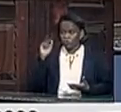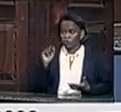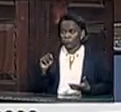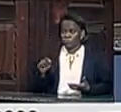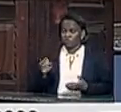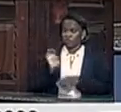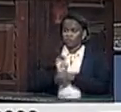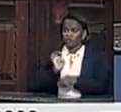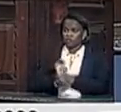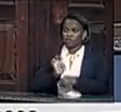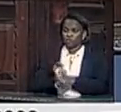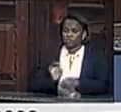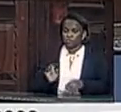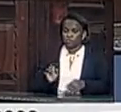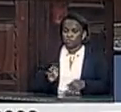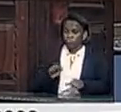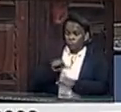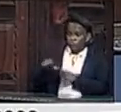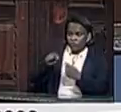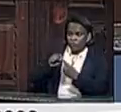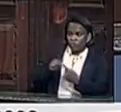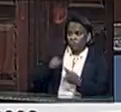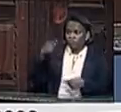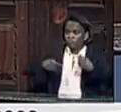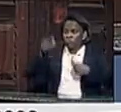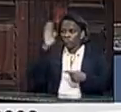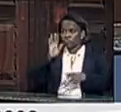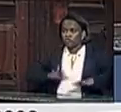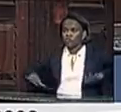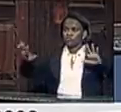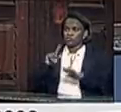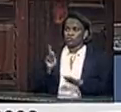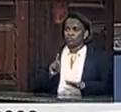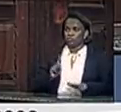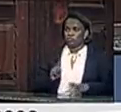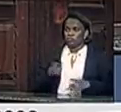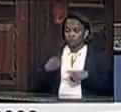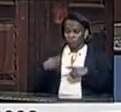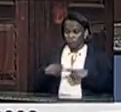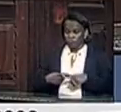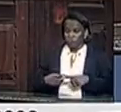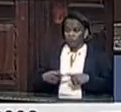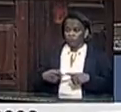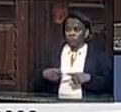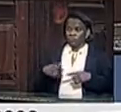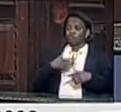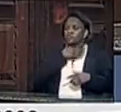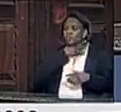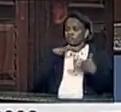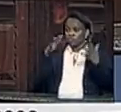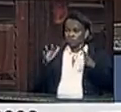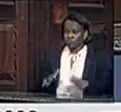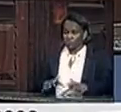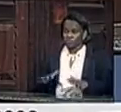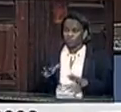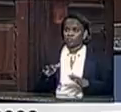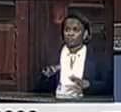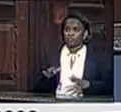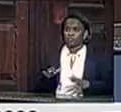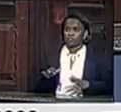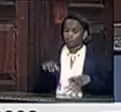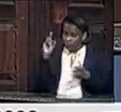população. O segundo ponto é justamente a questão da gasolina, uma contramão do que, inclusive, o governo